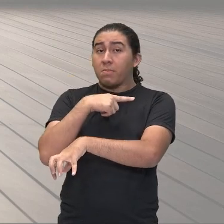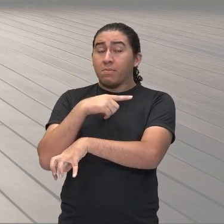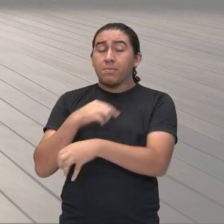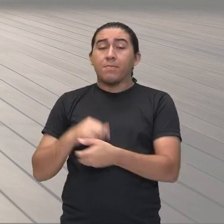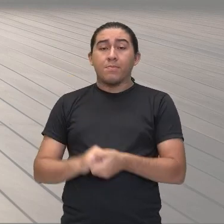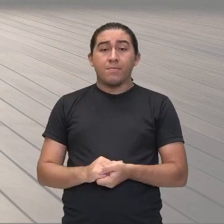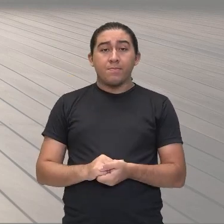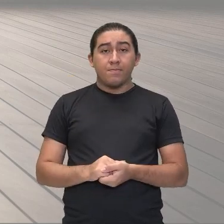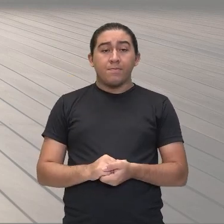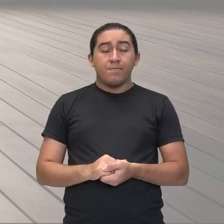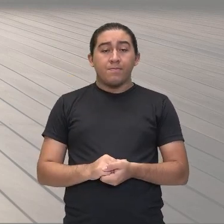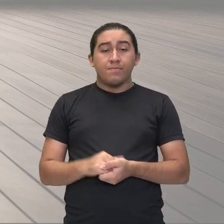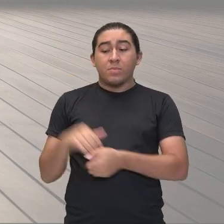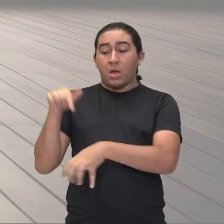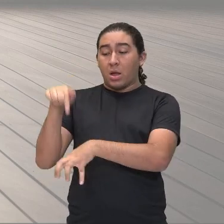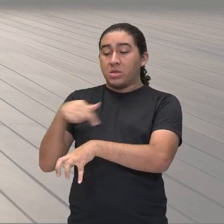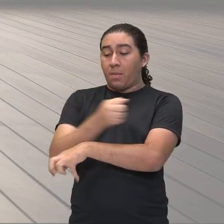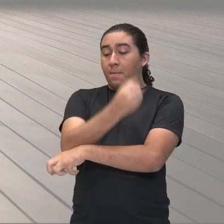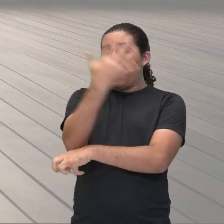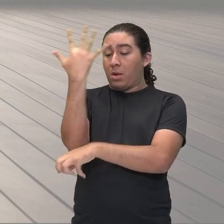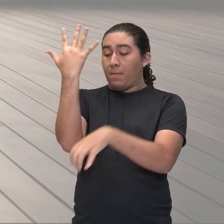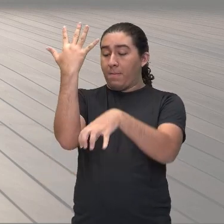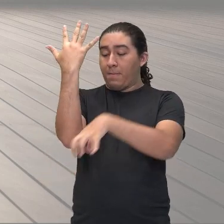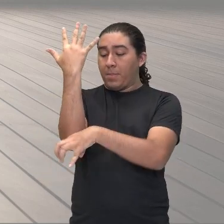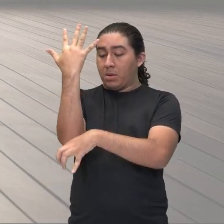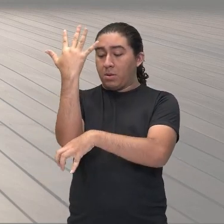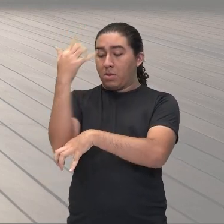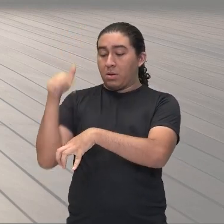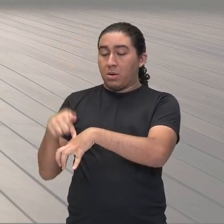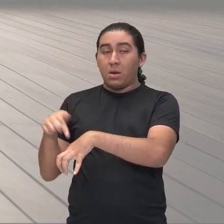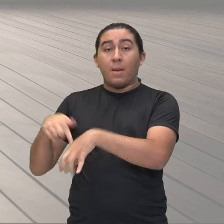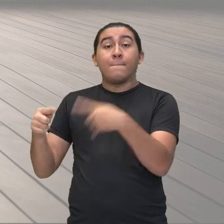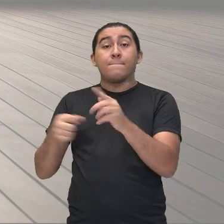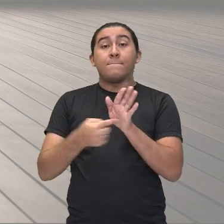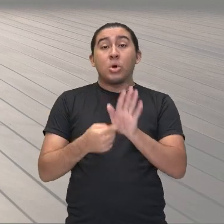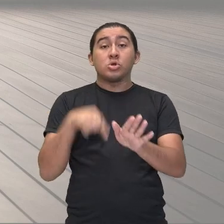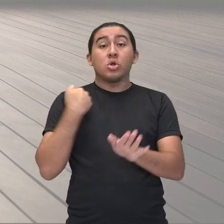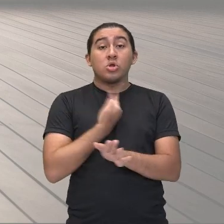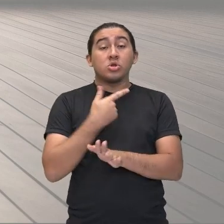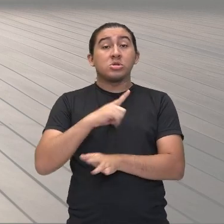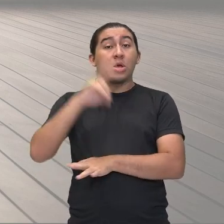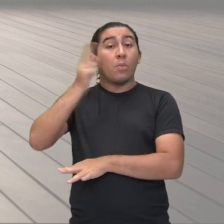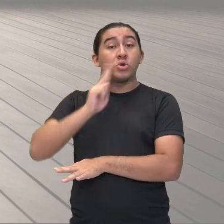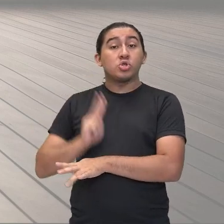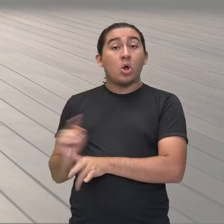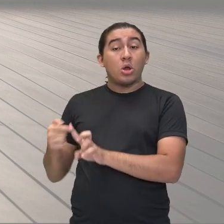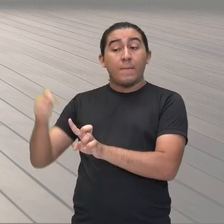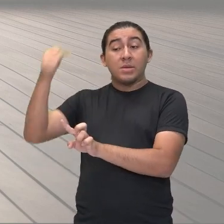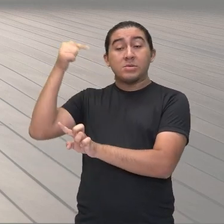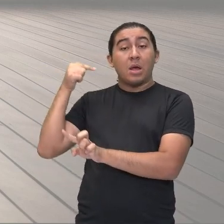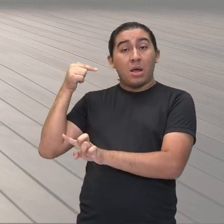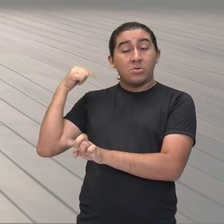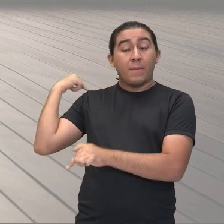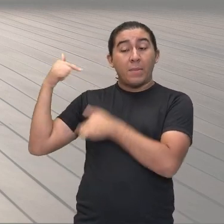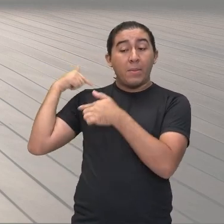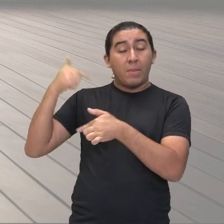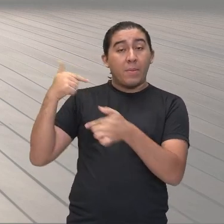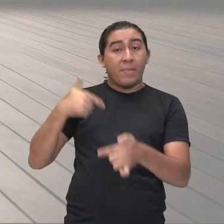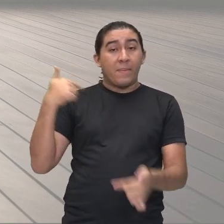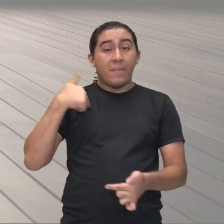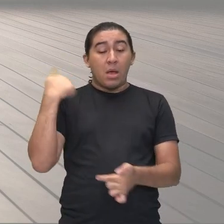Isso tudo mostra que existe uma ancestralidade, algo que vem antes de nós, que nos